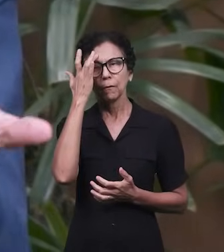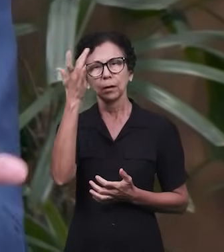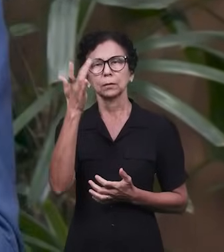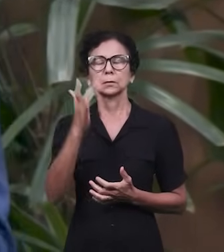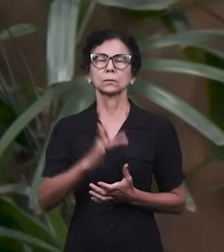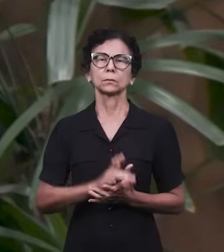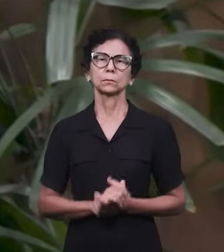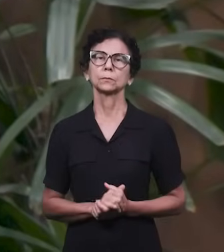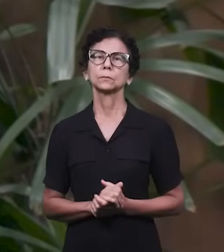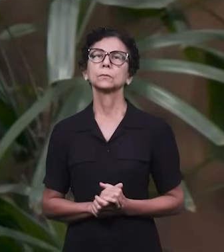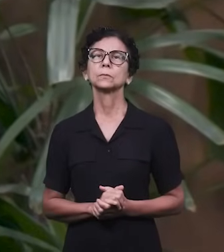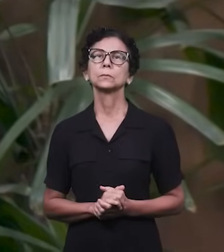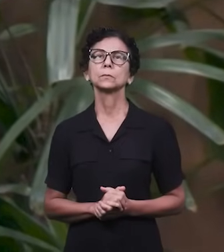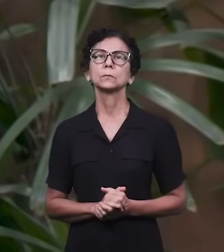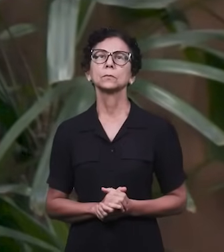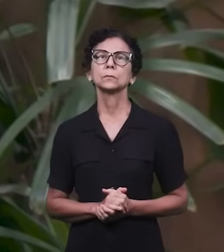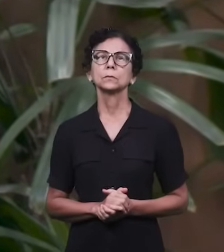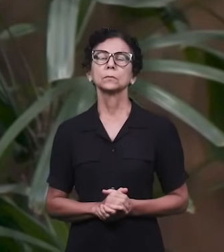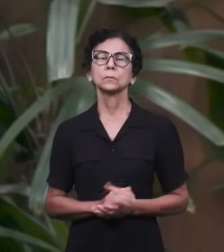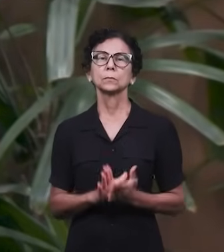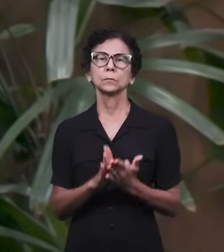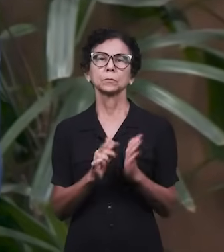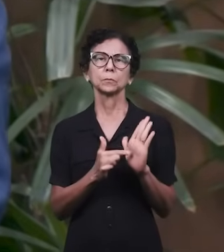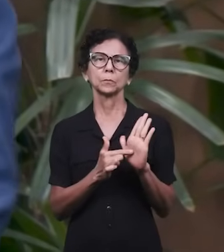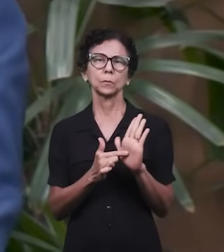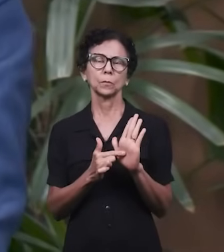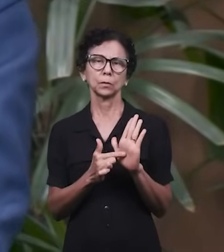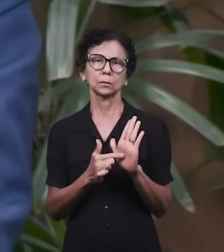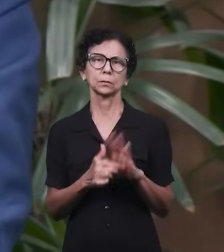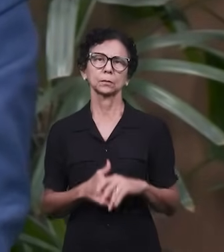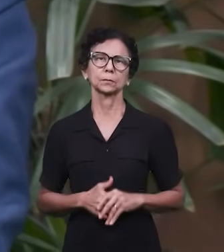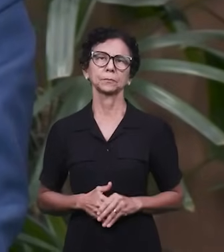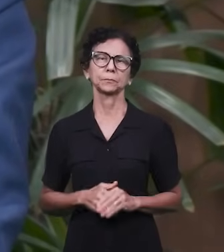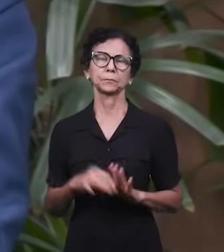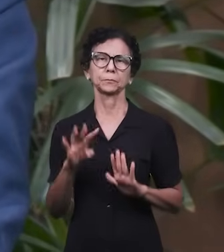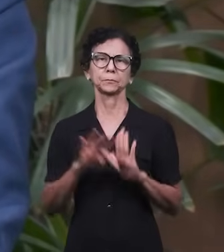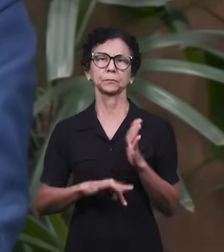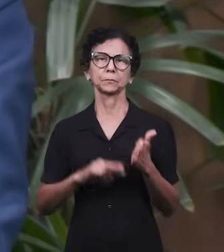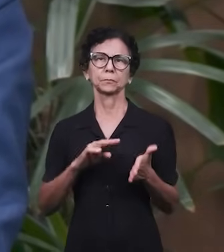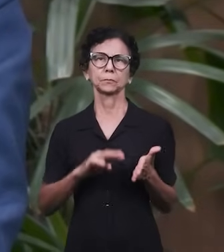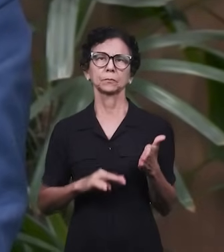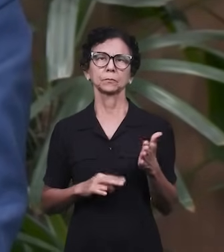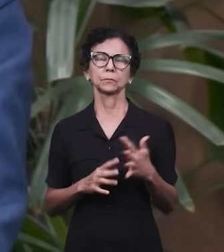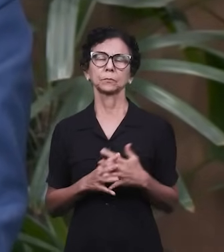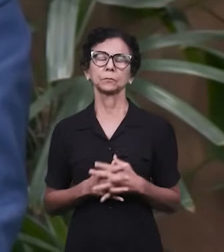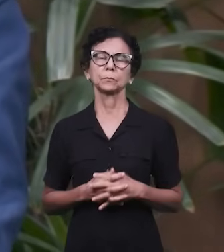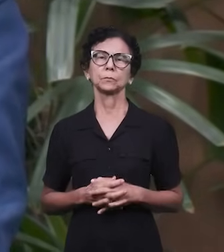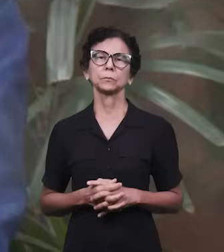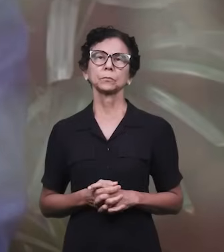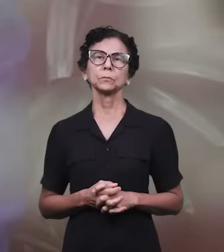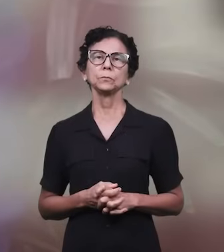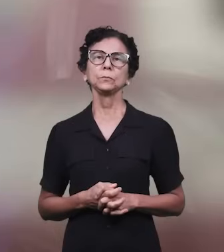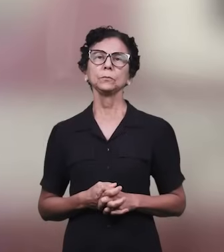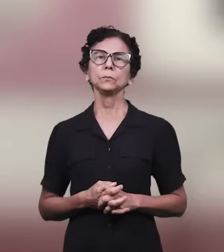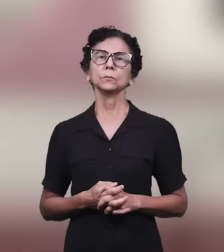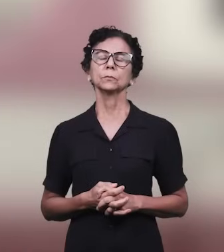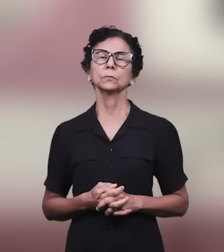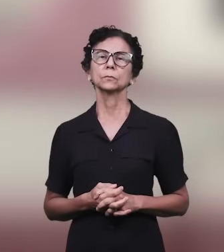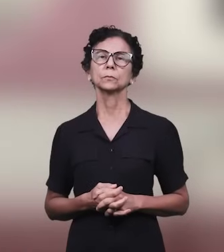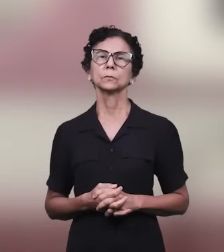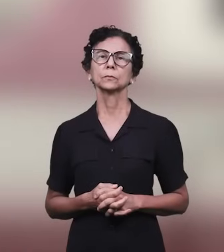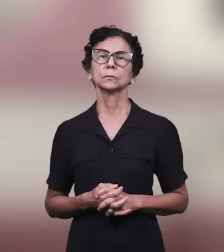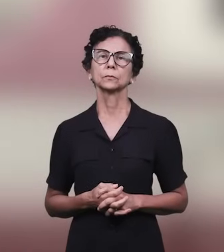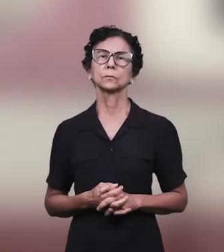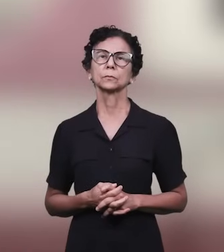a palavra do Senhor nos diz com clareza, vou ler o texto aqui, que para os pais, né, a palavra do Senhor, ela fala assim: